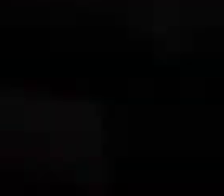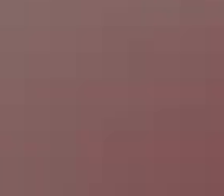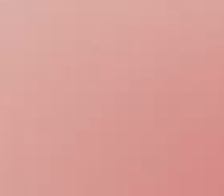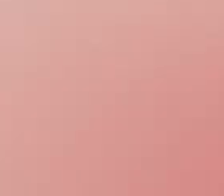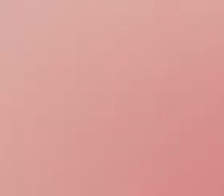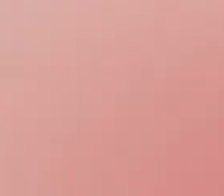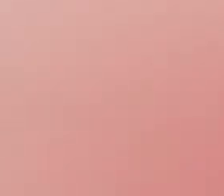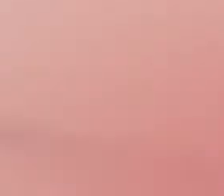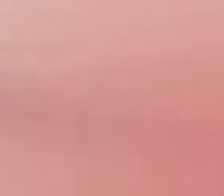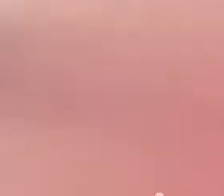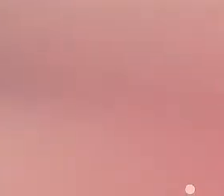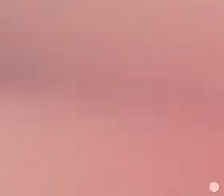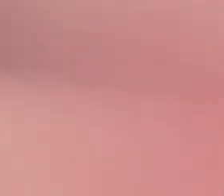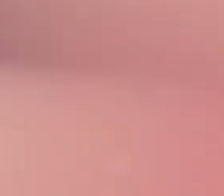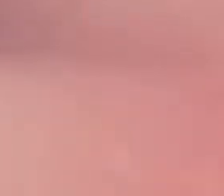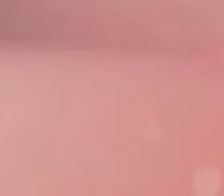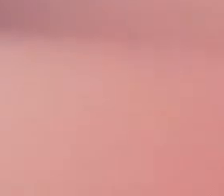eles.